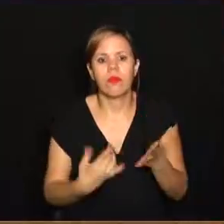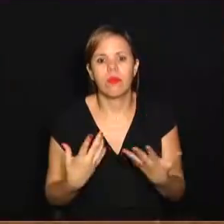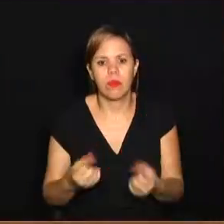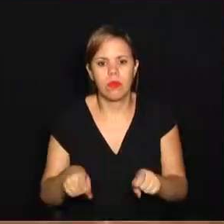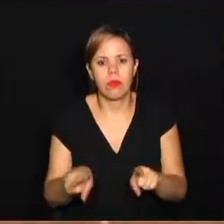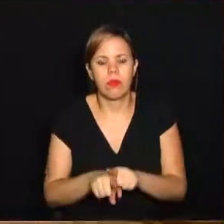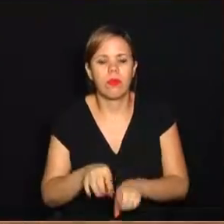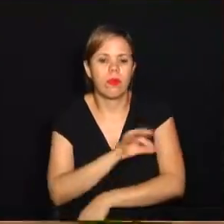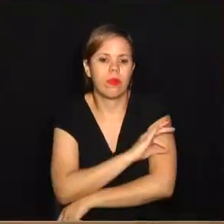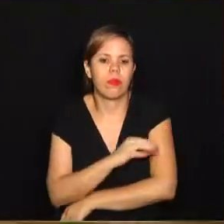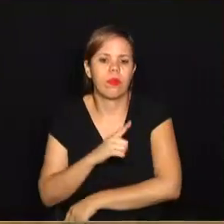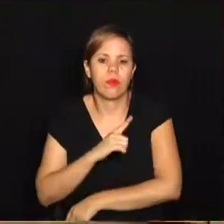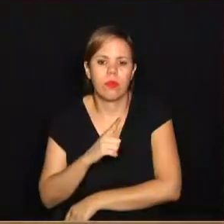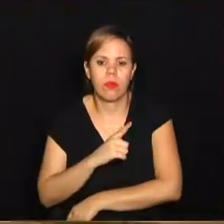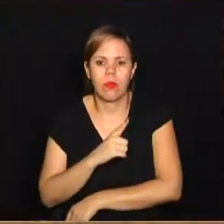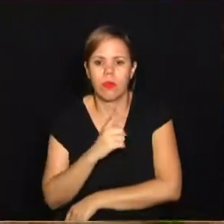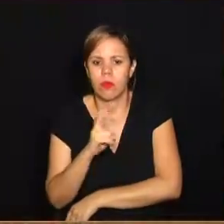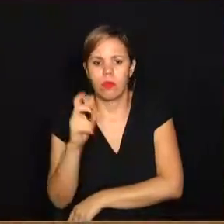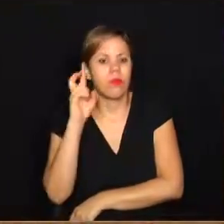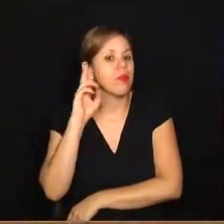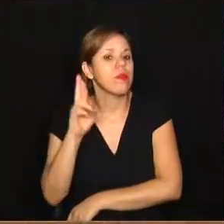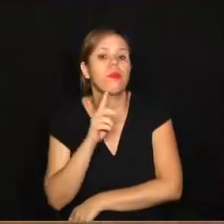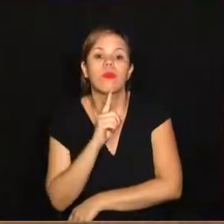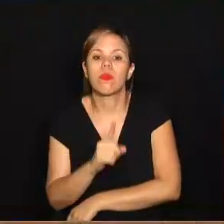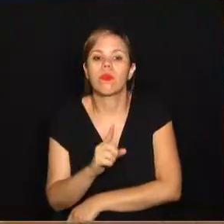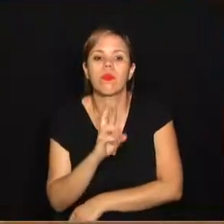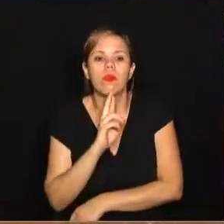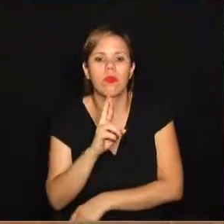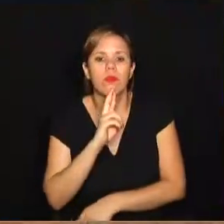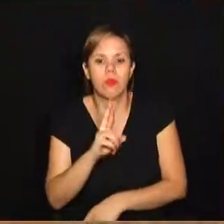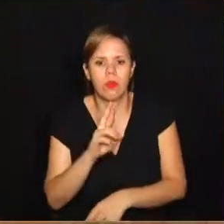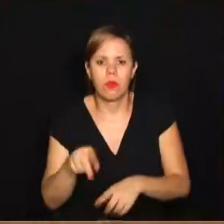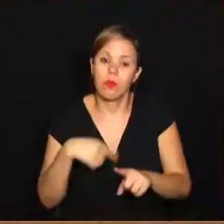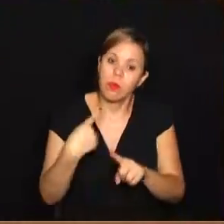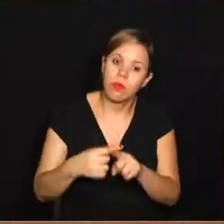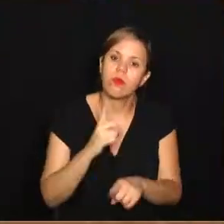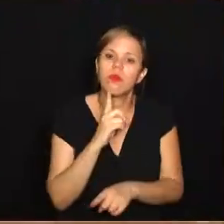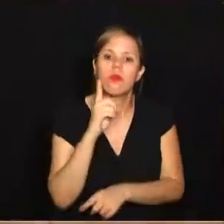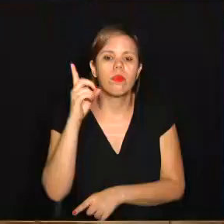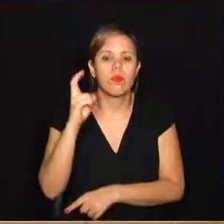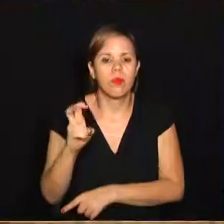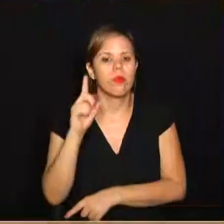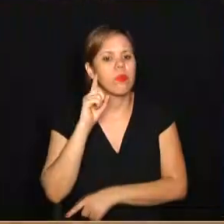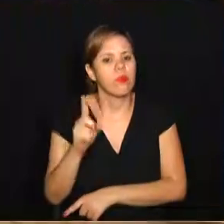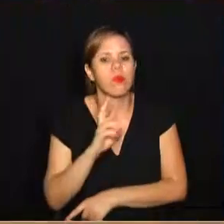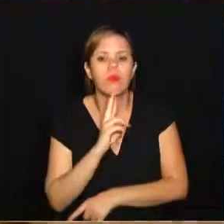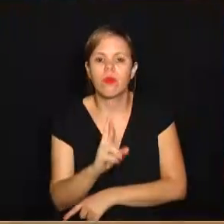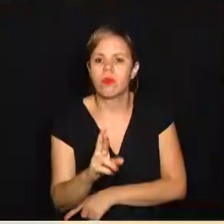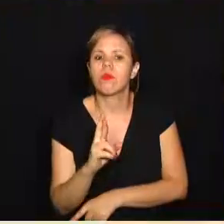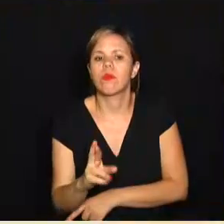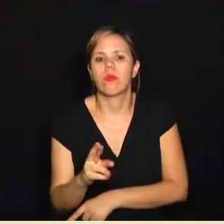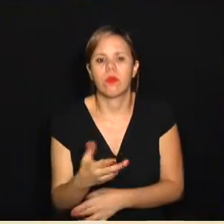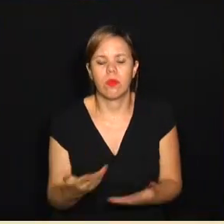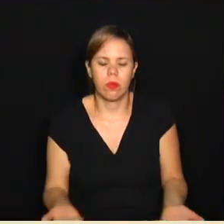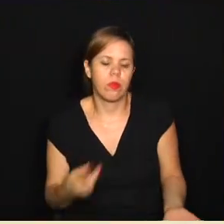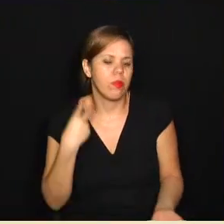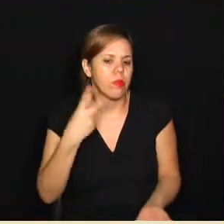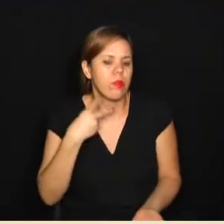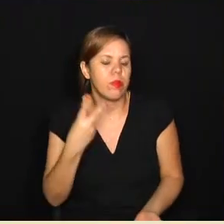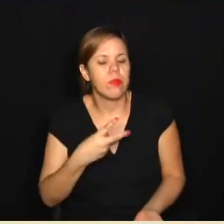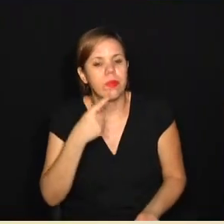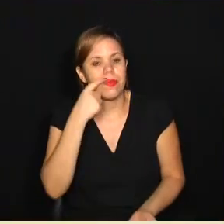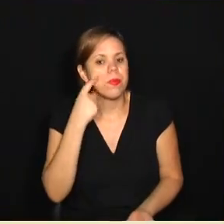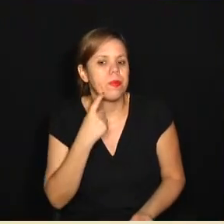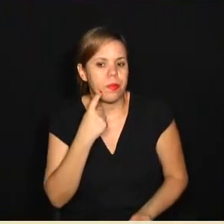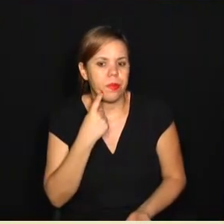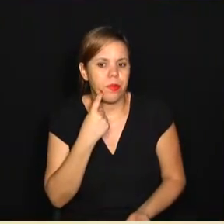a Prefeitura tem o prazo regimental de 15 dias, que pode ser prorrogado por mais 15 para fornecer as respostas. O vereador Paulo